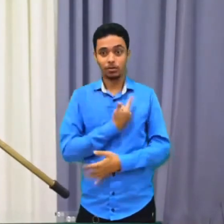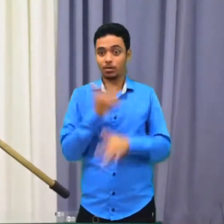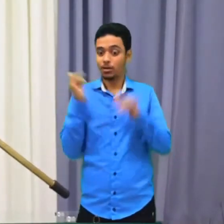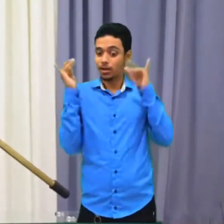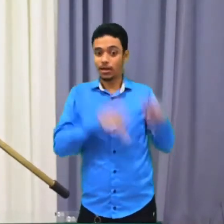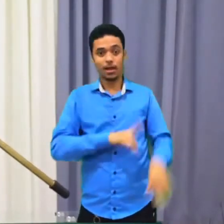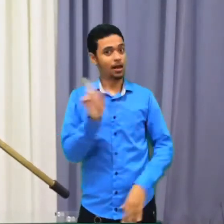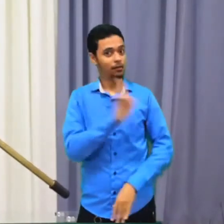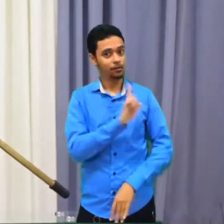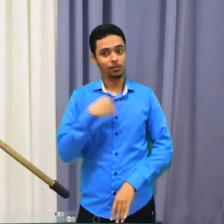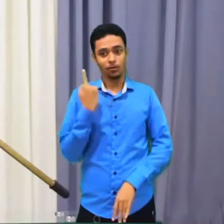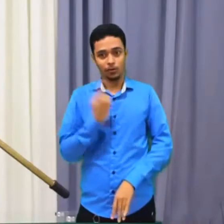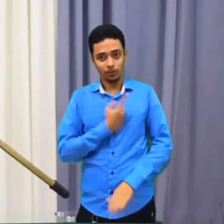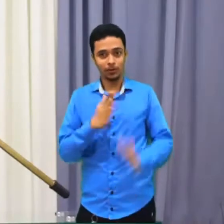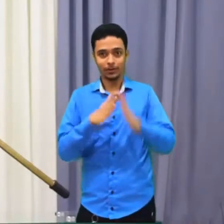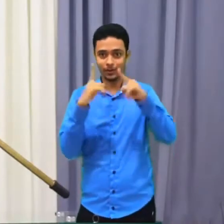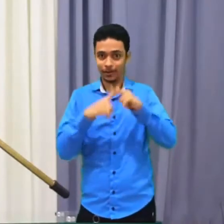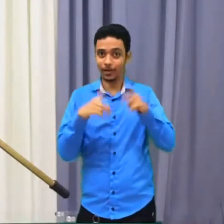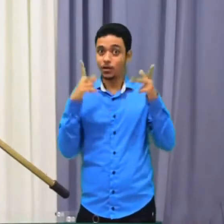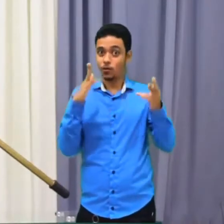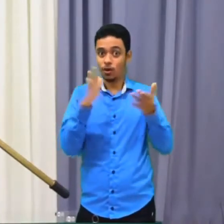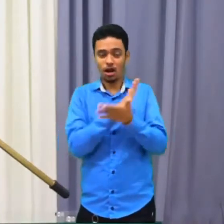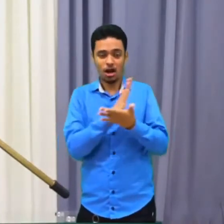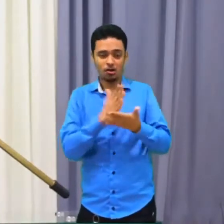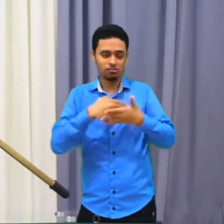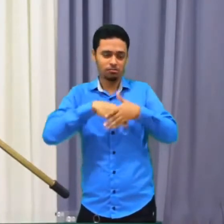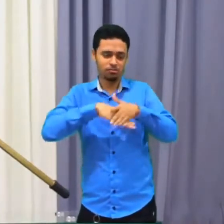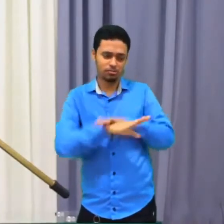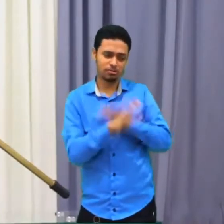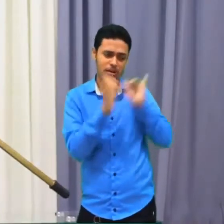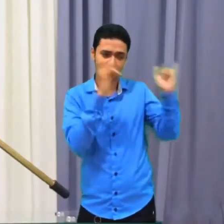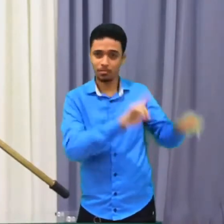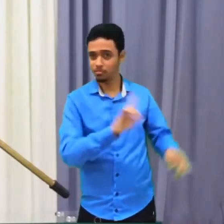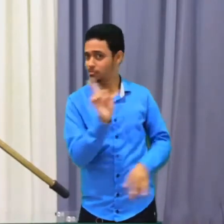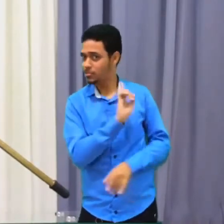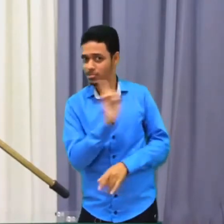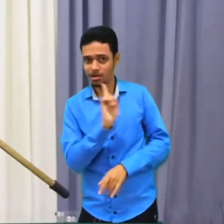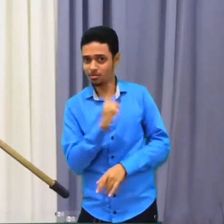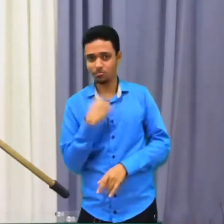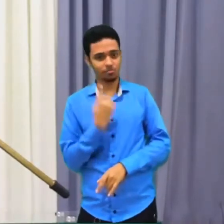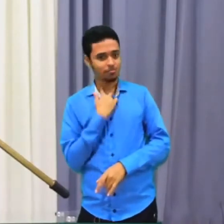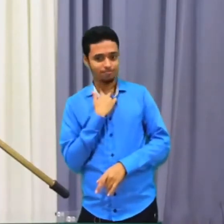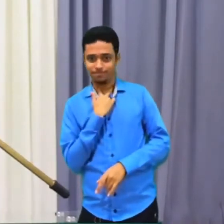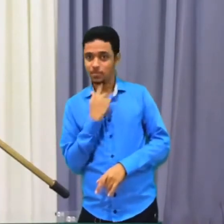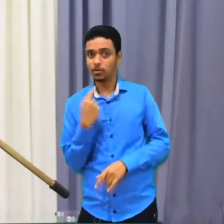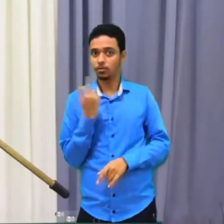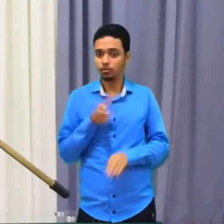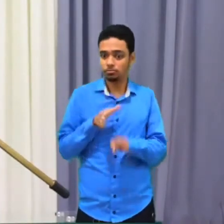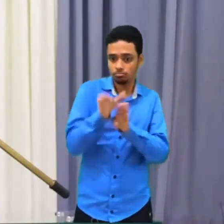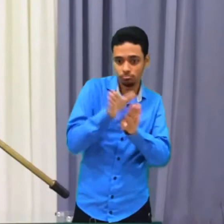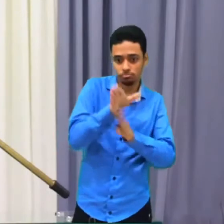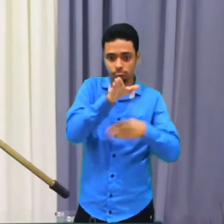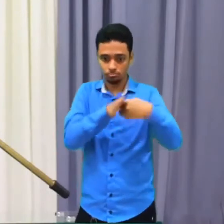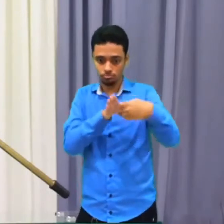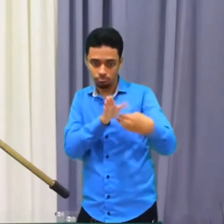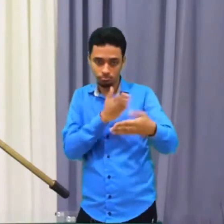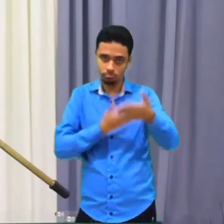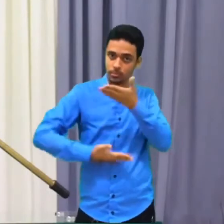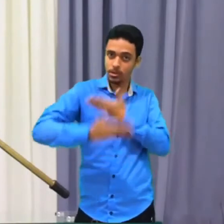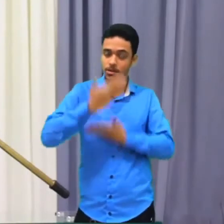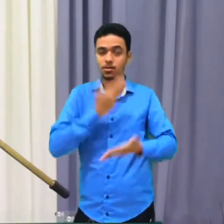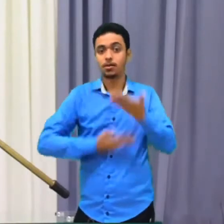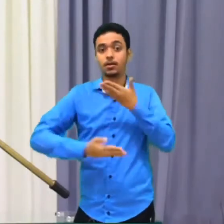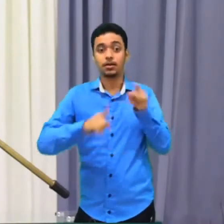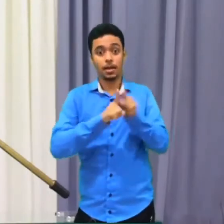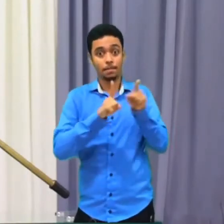nossa congregação, como é costume de alguns, antes admoestando-nos uns aos outros, e tanto mais,